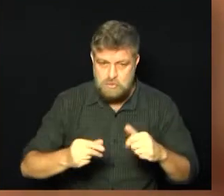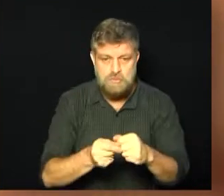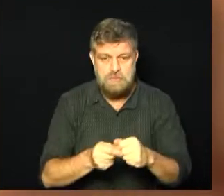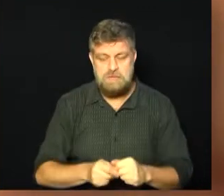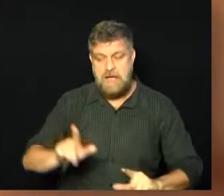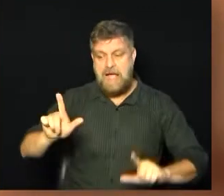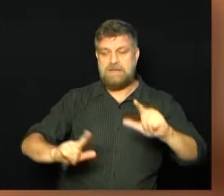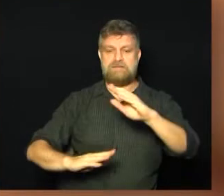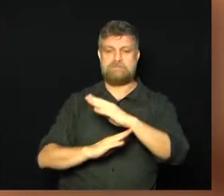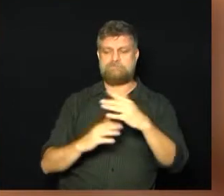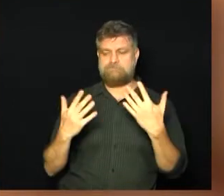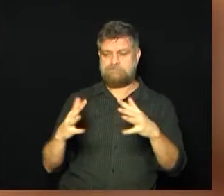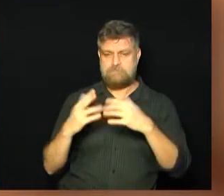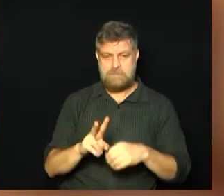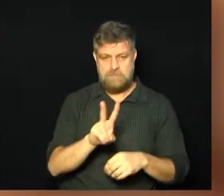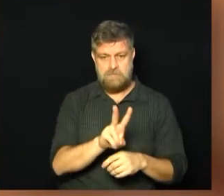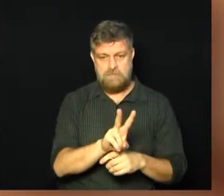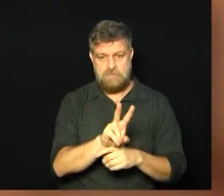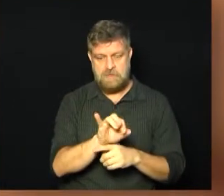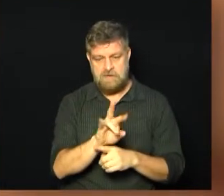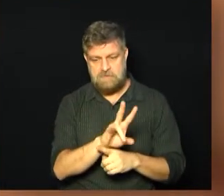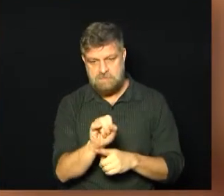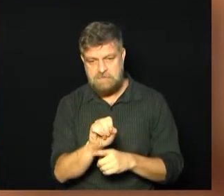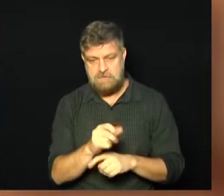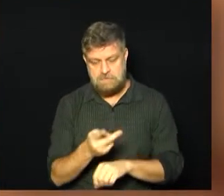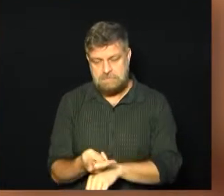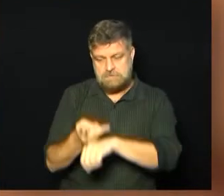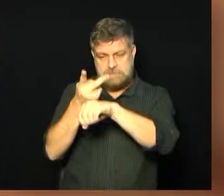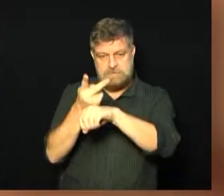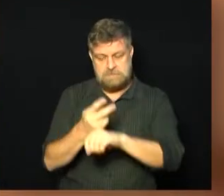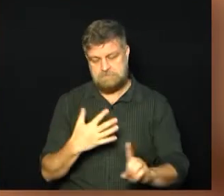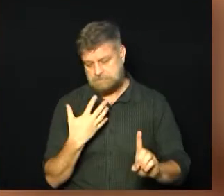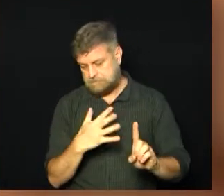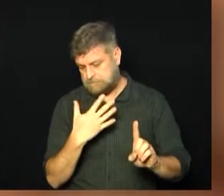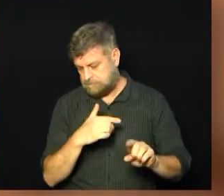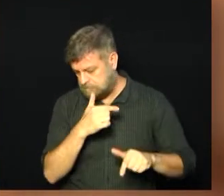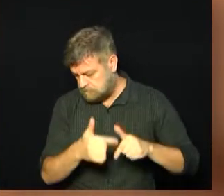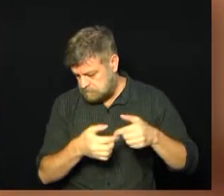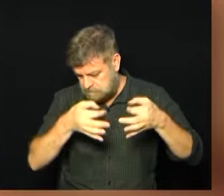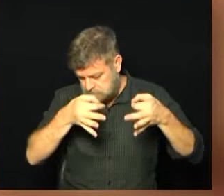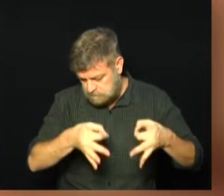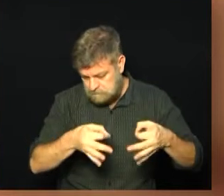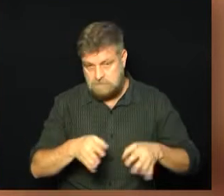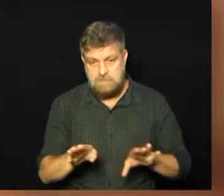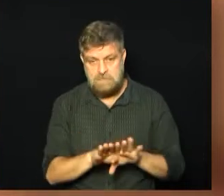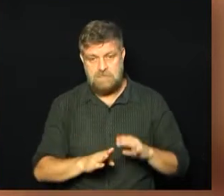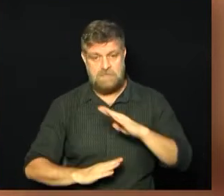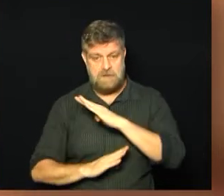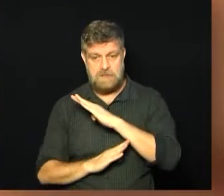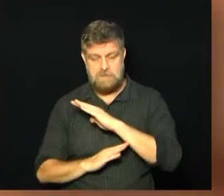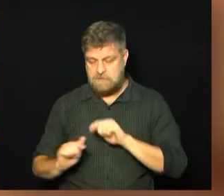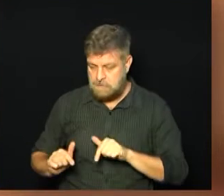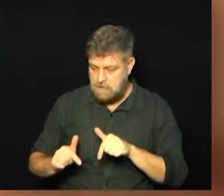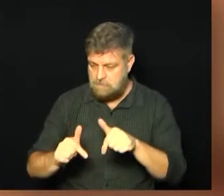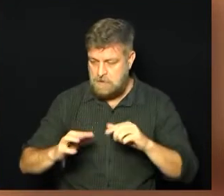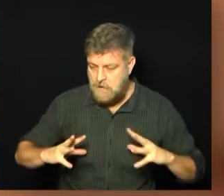TV Câmara, a Viviane por esse prêmio. É um reconhecimento do trabalho sério que essa casa tem feito, a todos